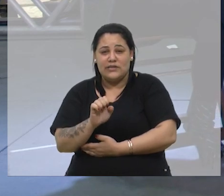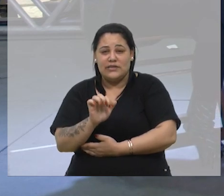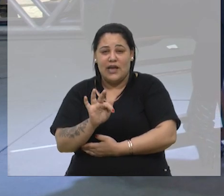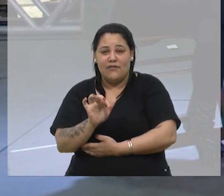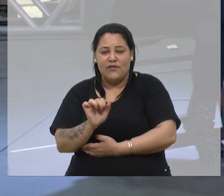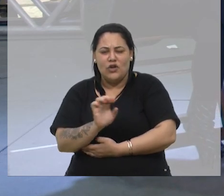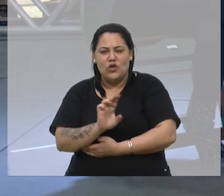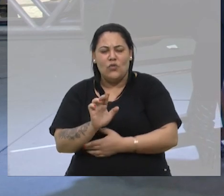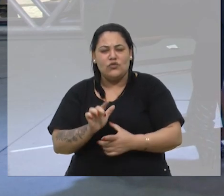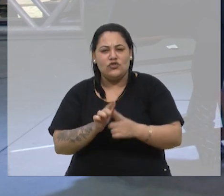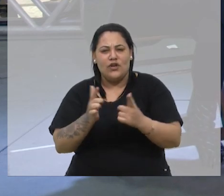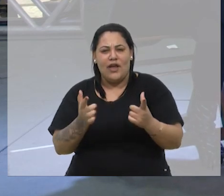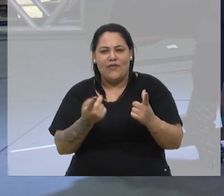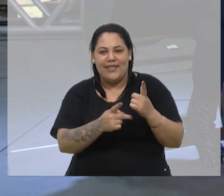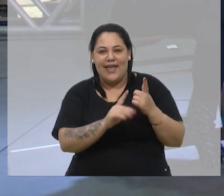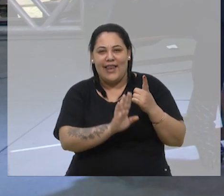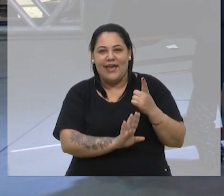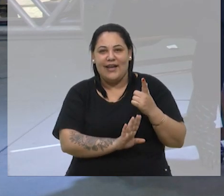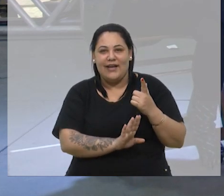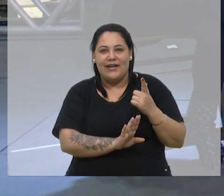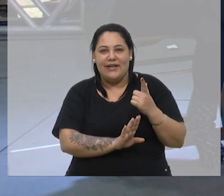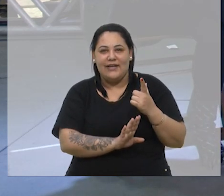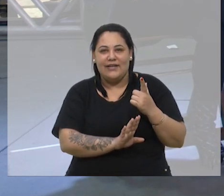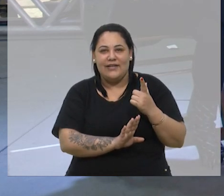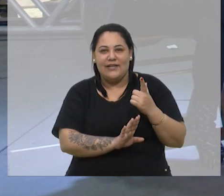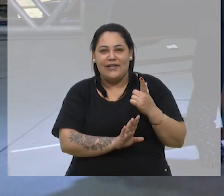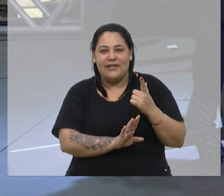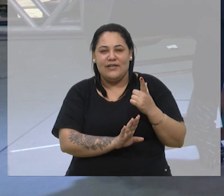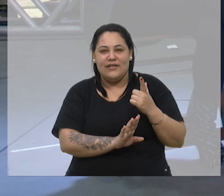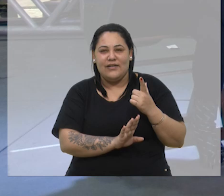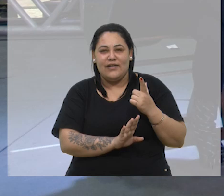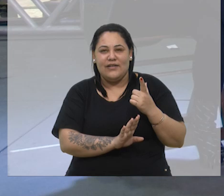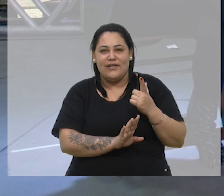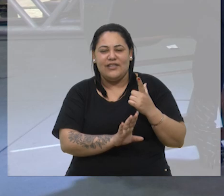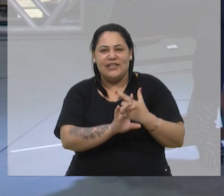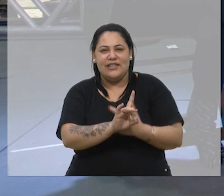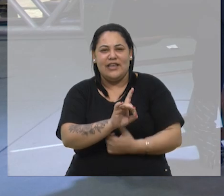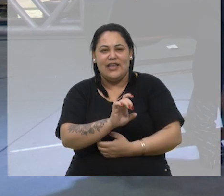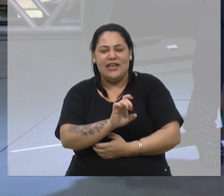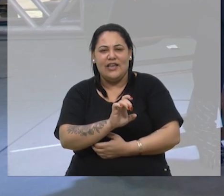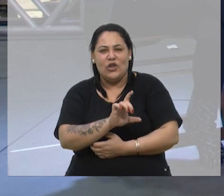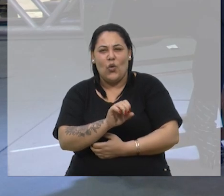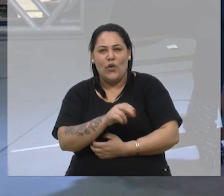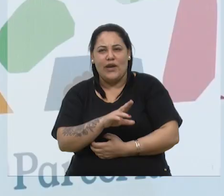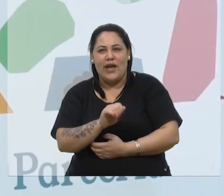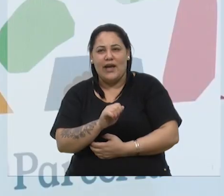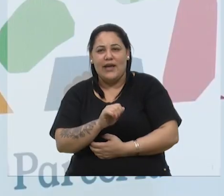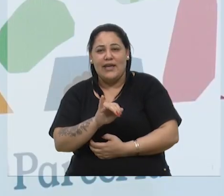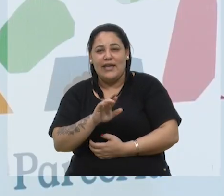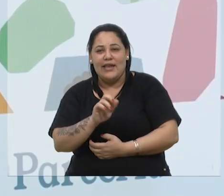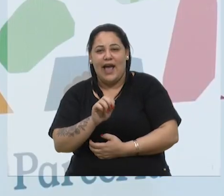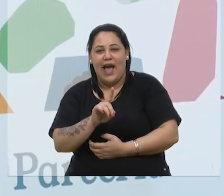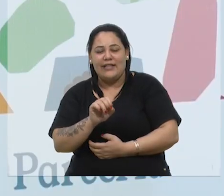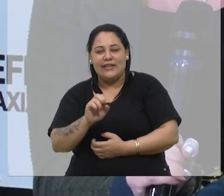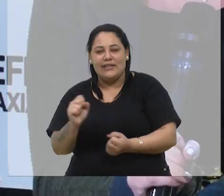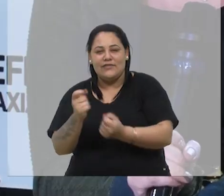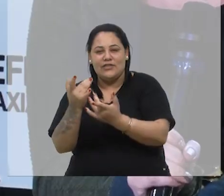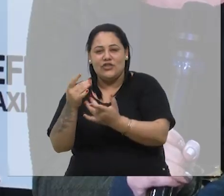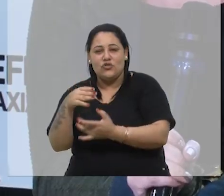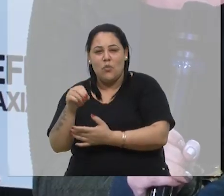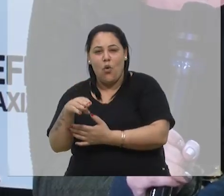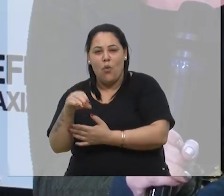um ótimo teórico, né, em relação ao conto. E justamente, ele disse, a pessoa que quer escrever um